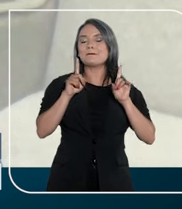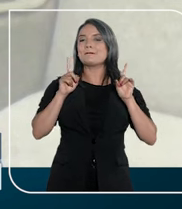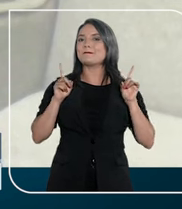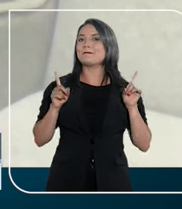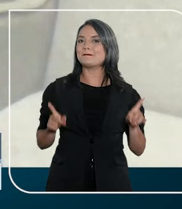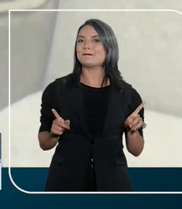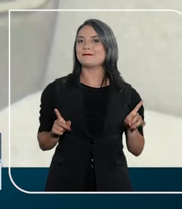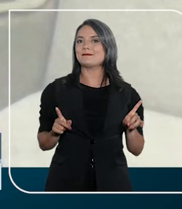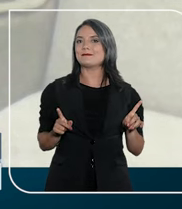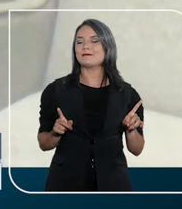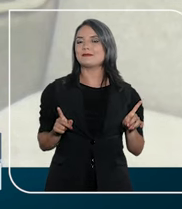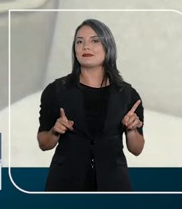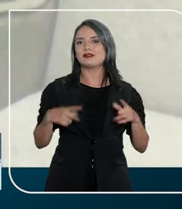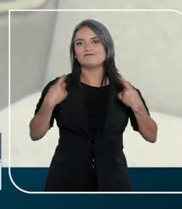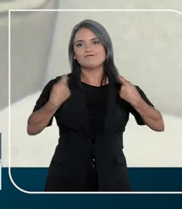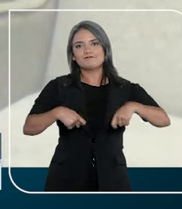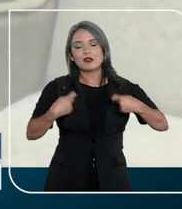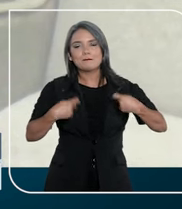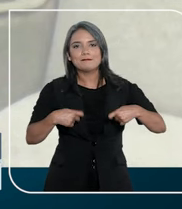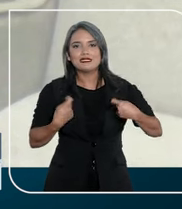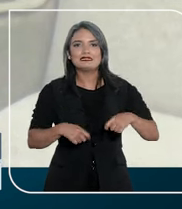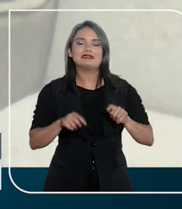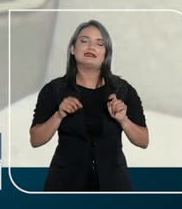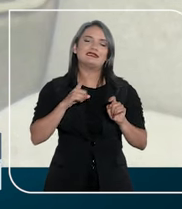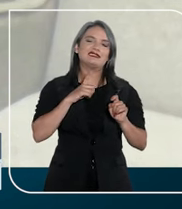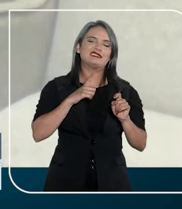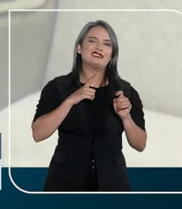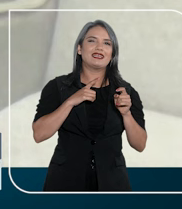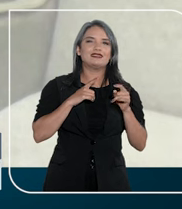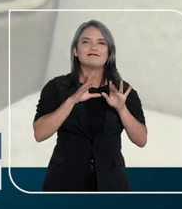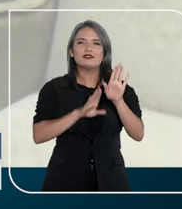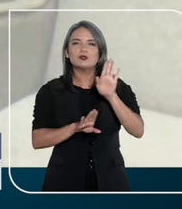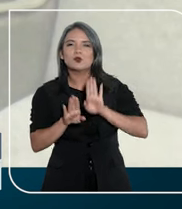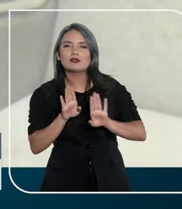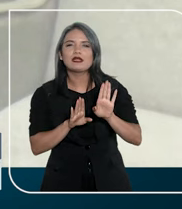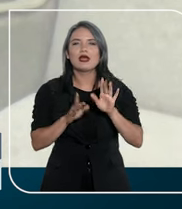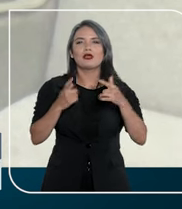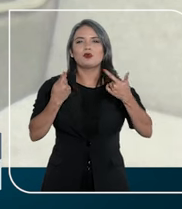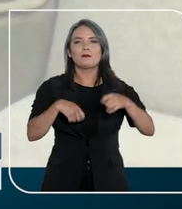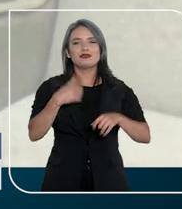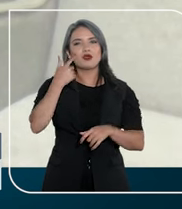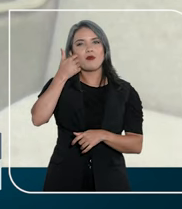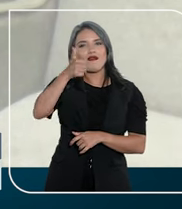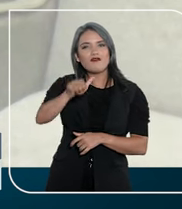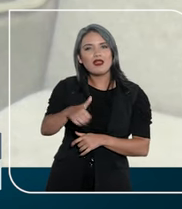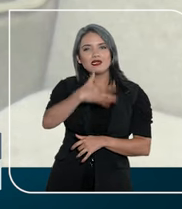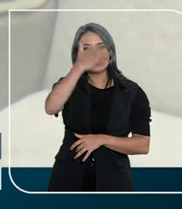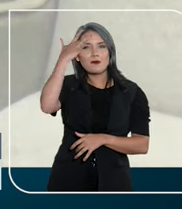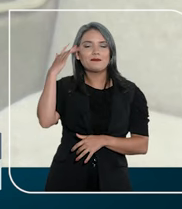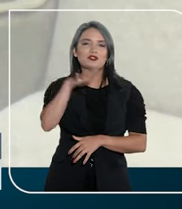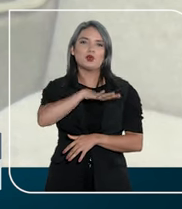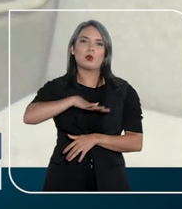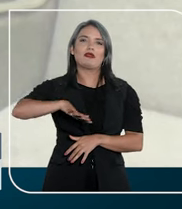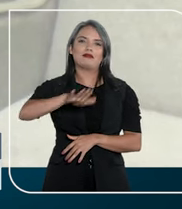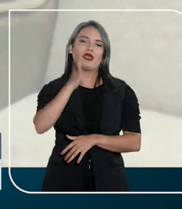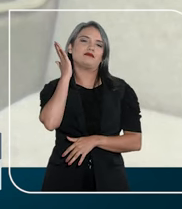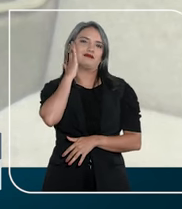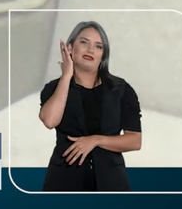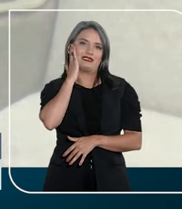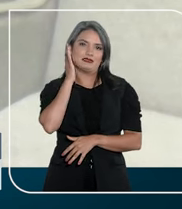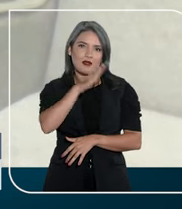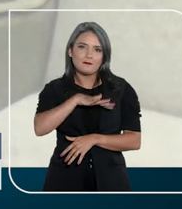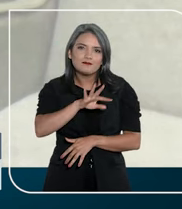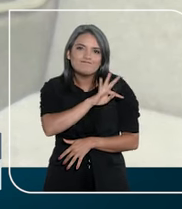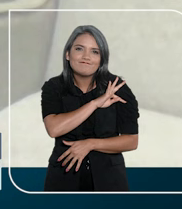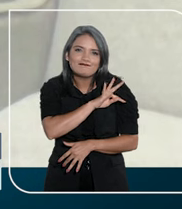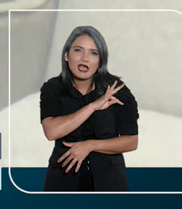ser objeto de uma explanação por alguém que domina esses conhecimentos técnicos, certamente não é o meu caso.